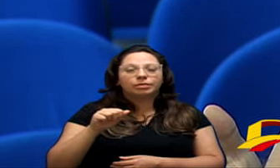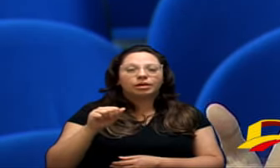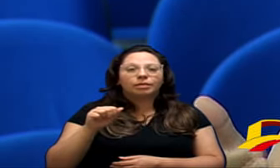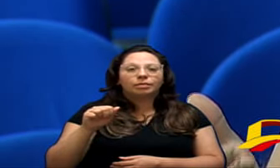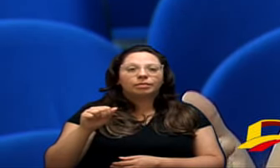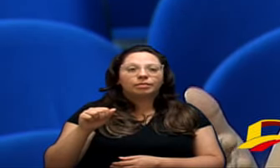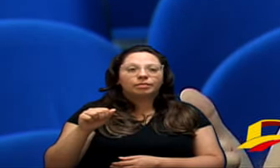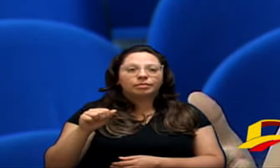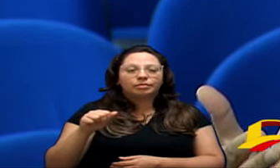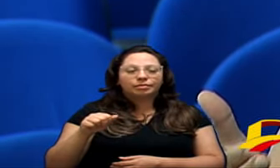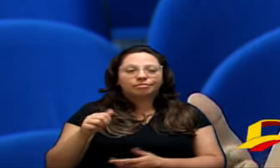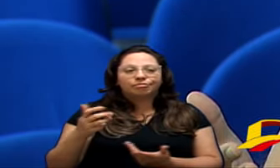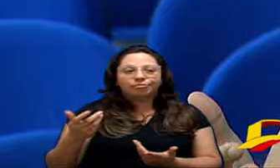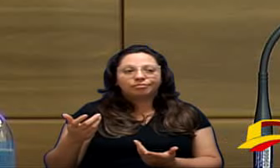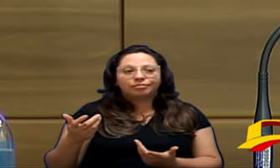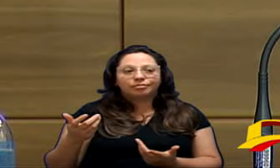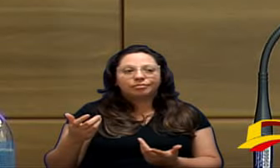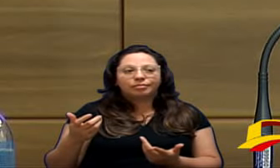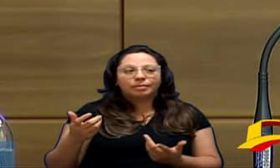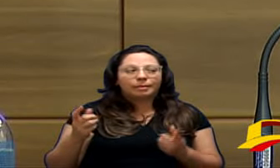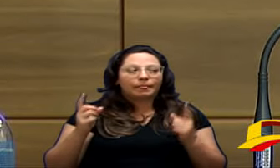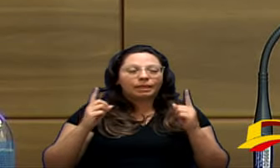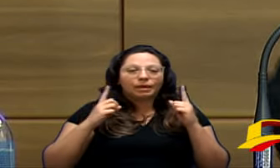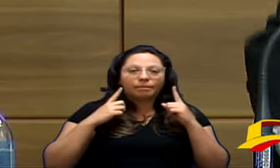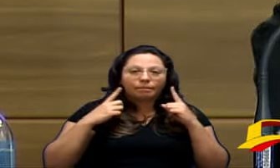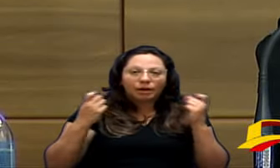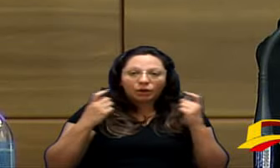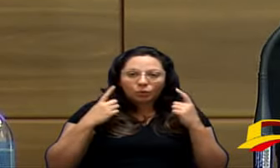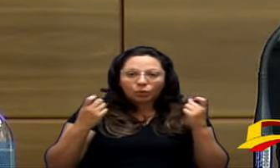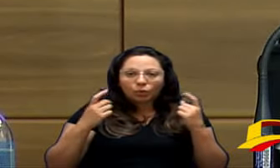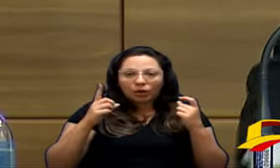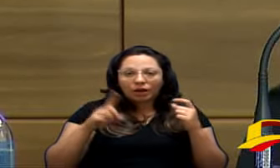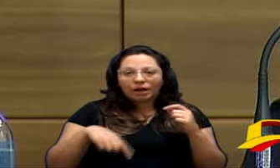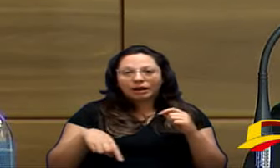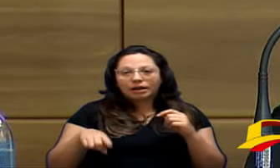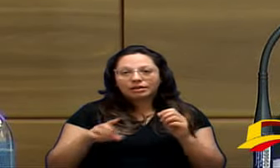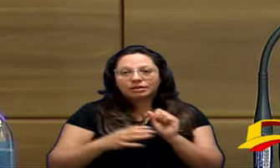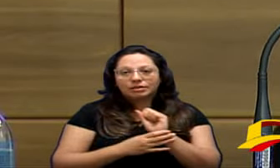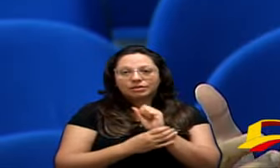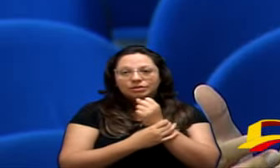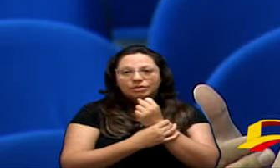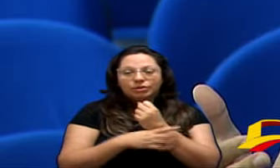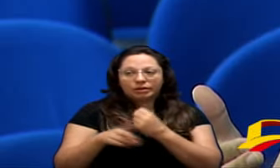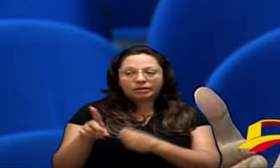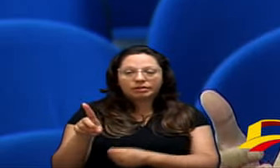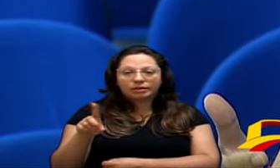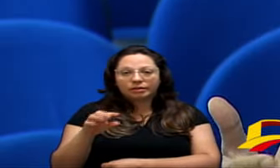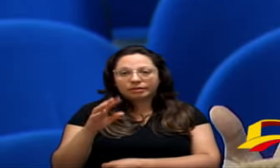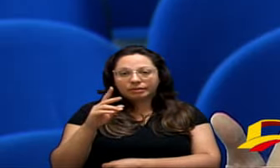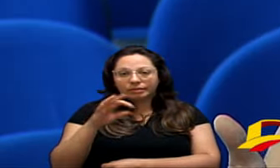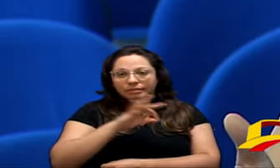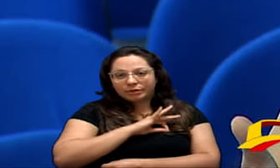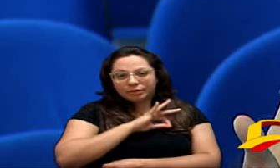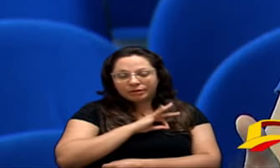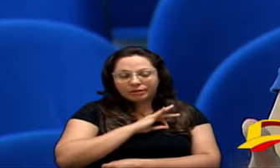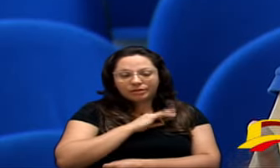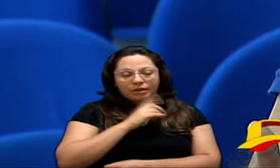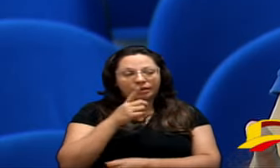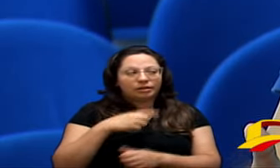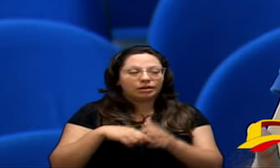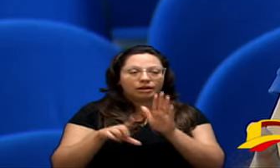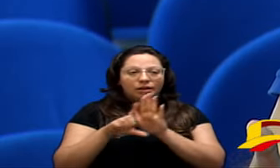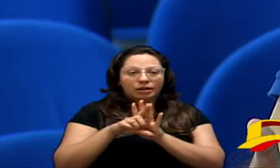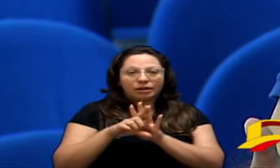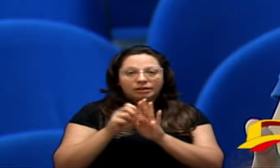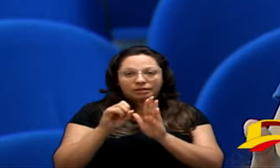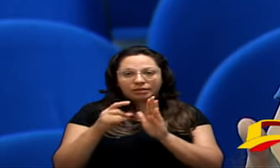meu Deus do céu perturbação de Sossego é atribuição da segurança pública e não do meio ambiente né Senhor secretário está na lei se o senhor quiser eu